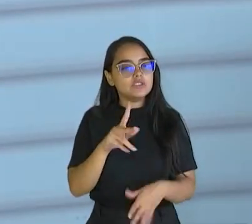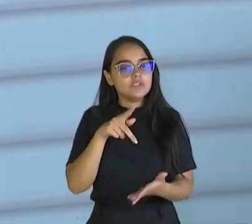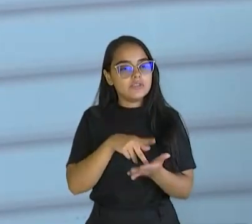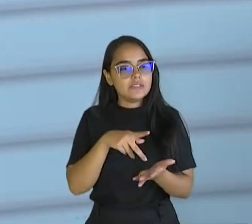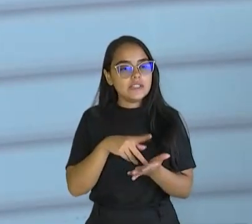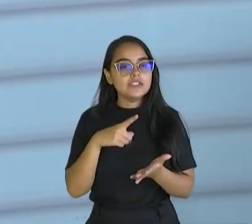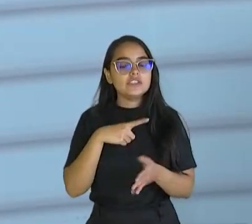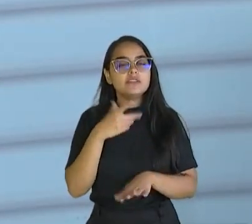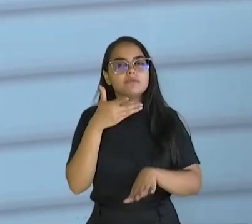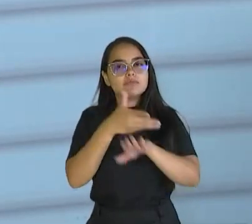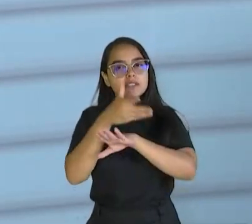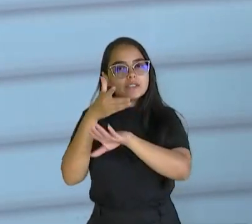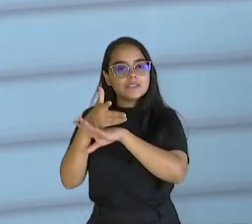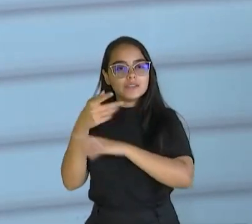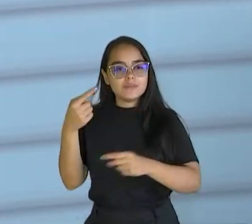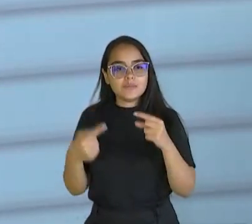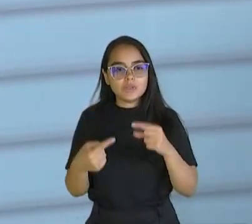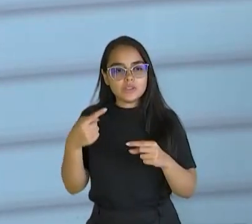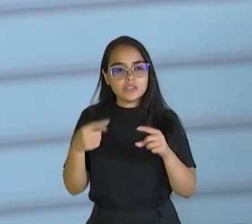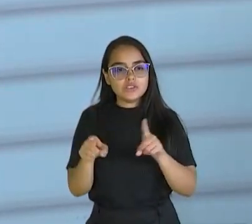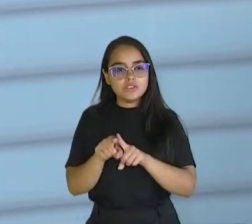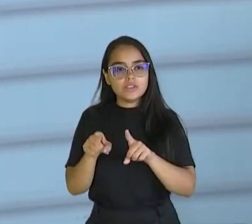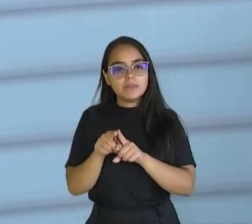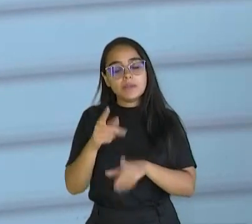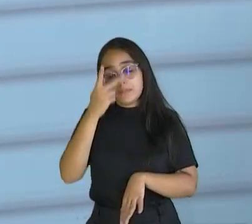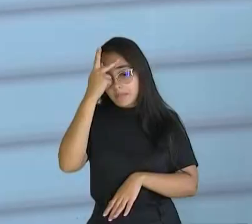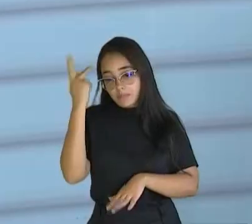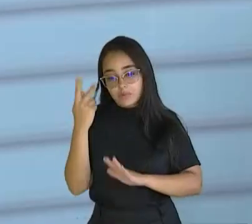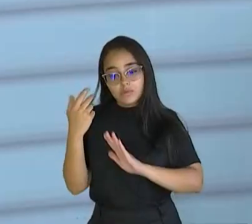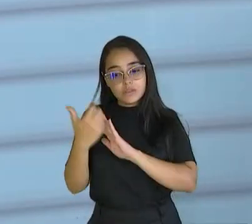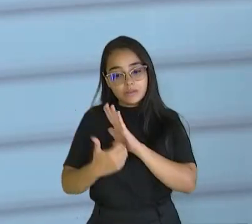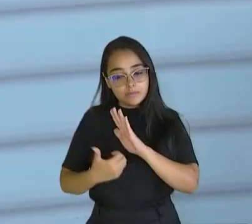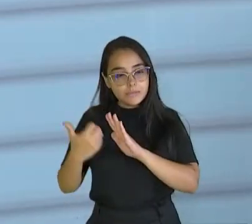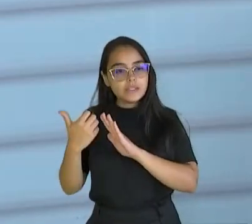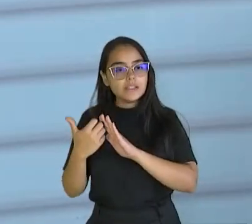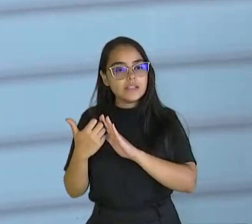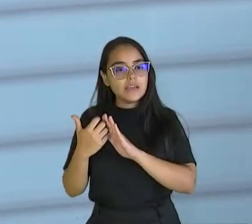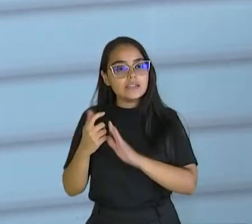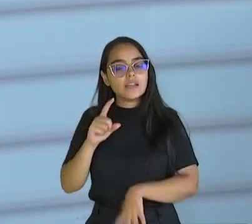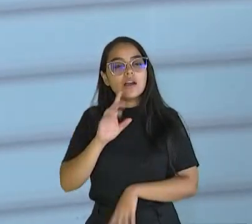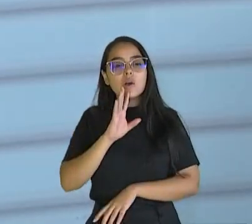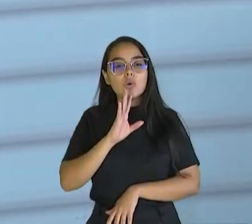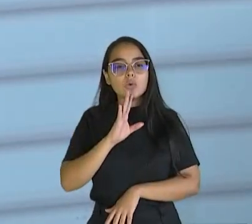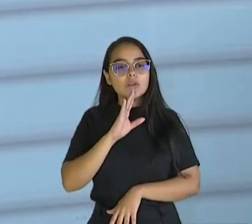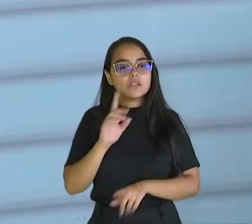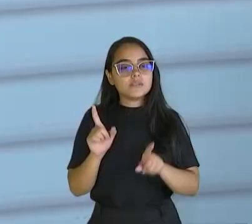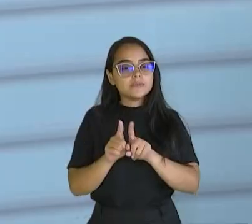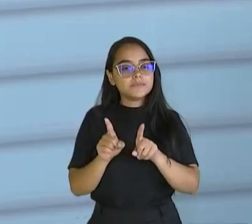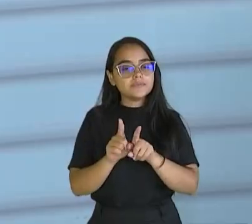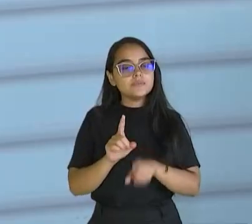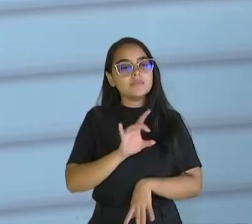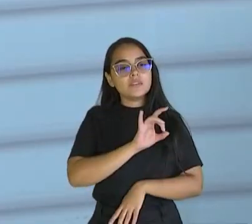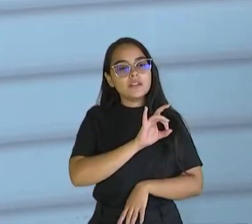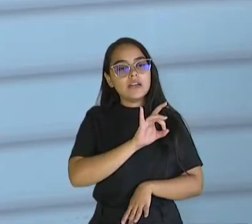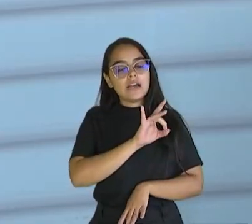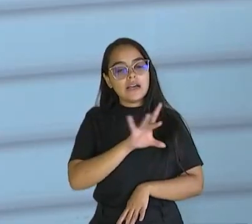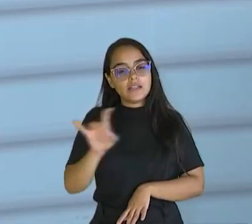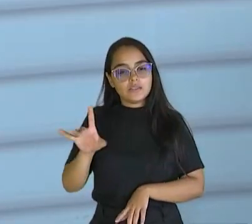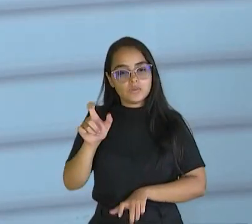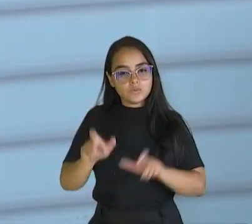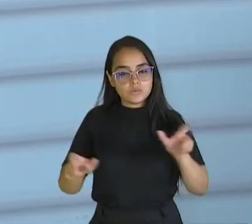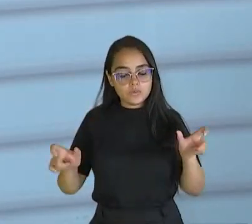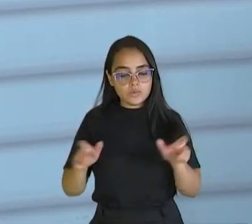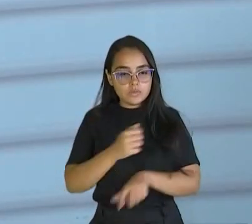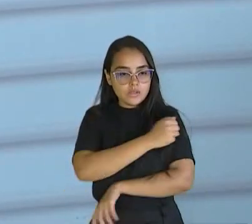Vão muitos políticos, vão muitos empresários, e essa é uma forma também deles conhecerem um pouco de cada um dos estudantes, legal, que moram